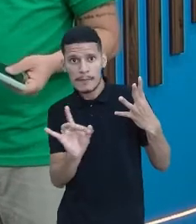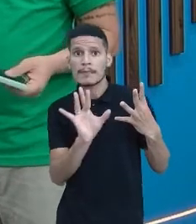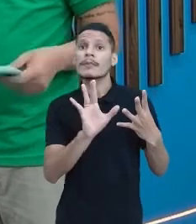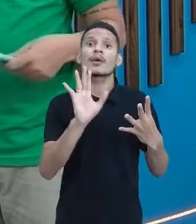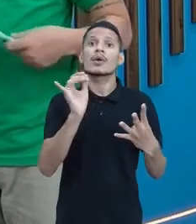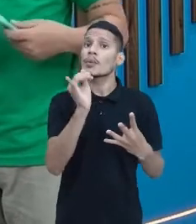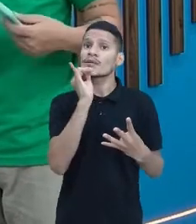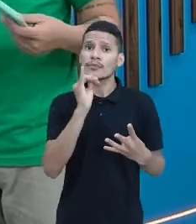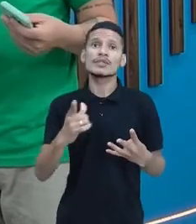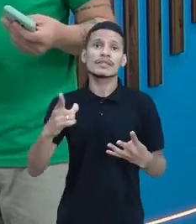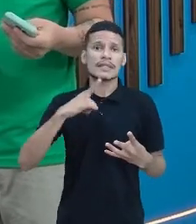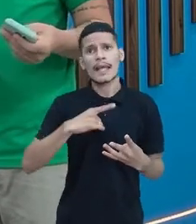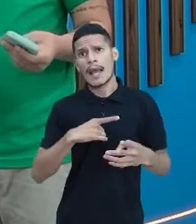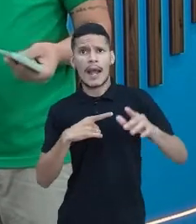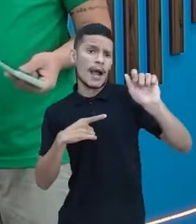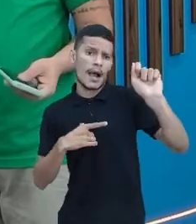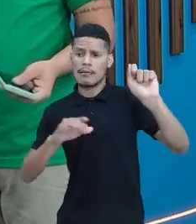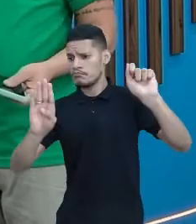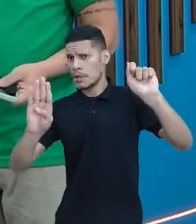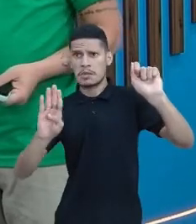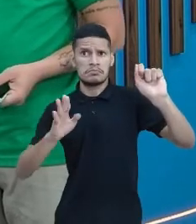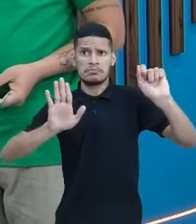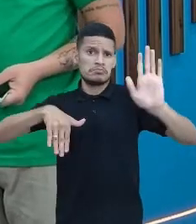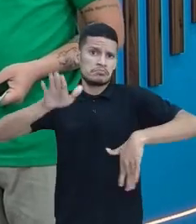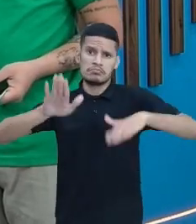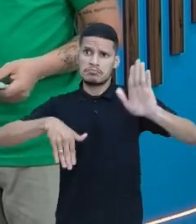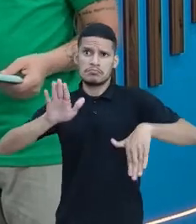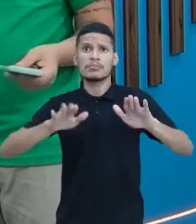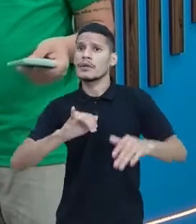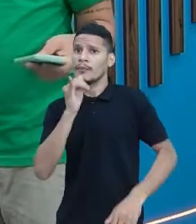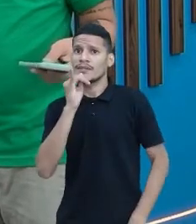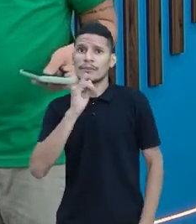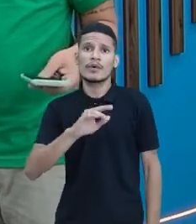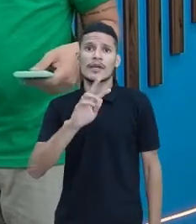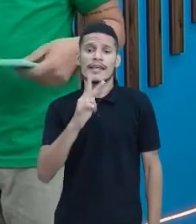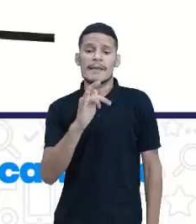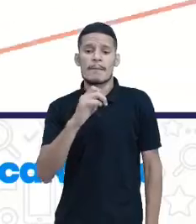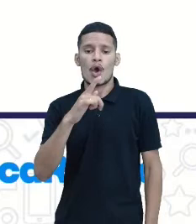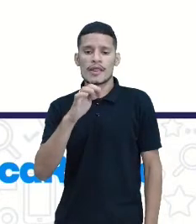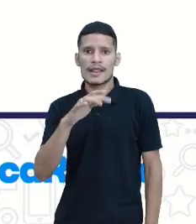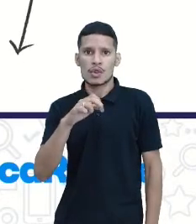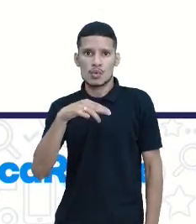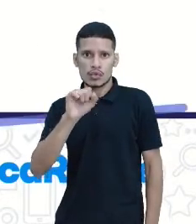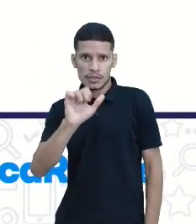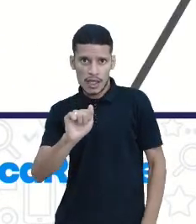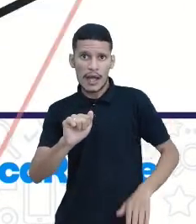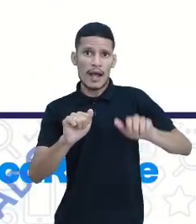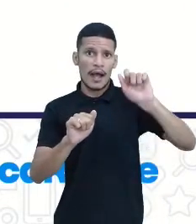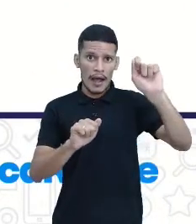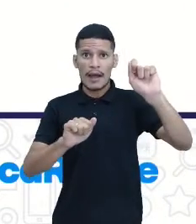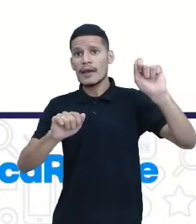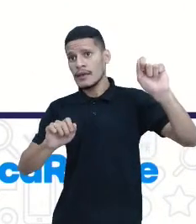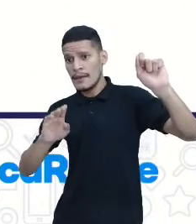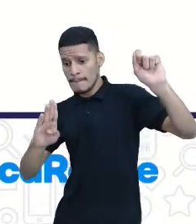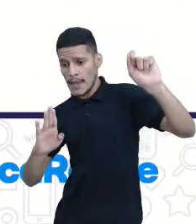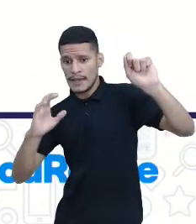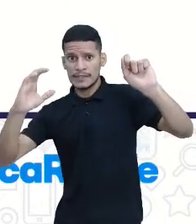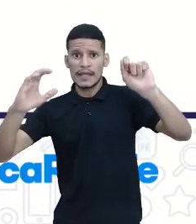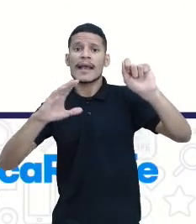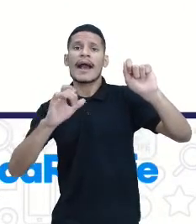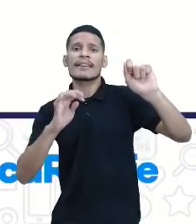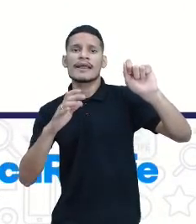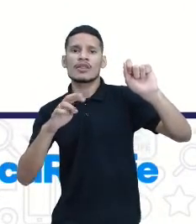chamar de A, poderia chamar de qualquer letra, tá certo? Então, ali a hipotenusa chamando de A e os catetos de B e C, tá